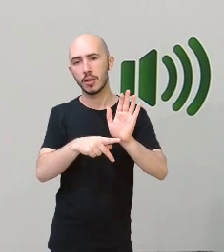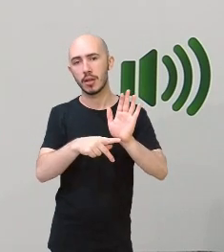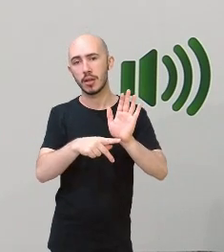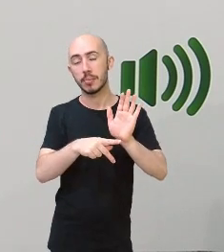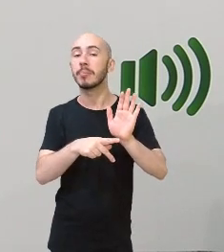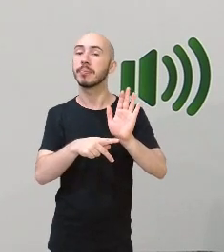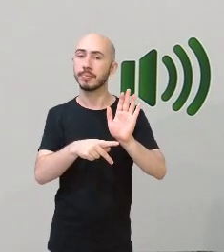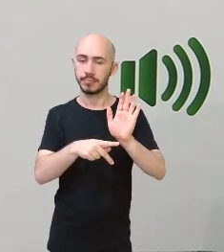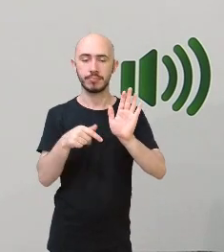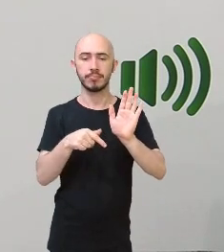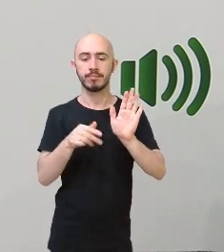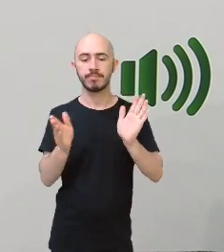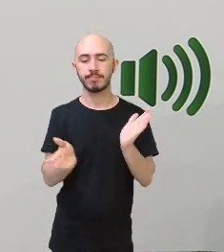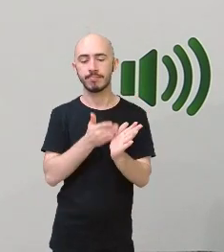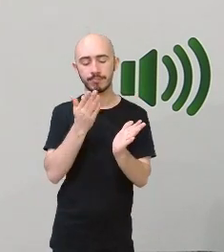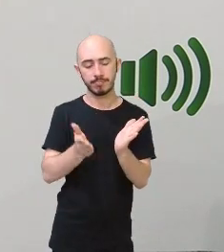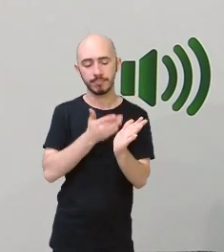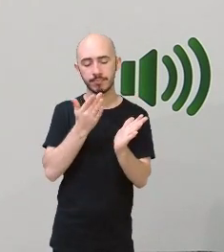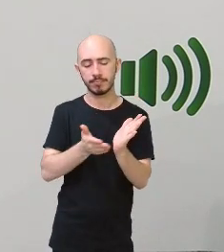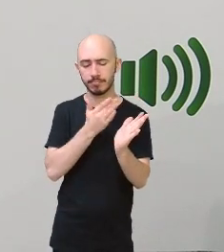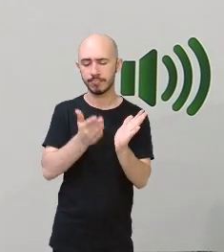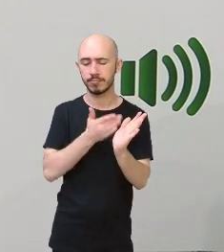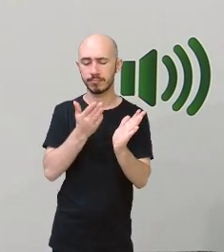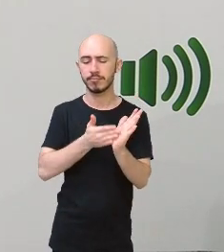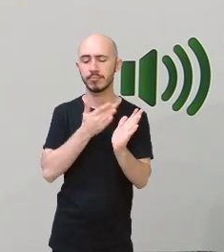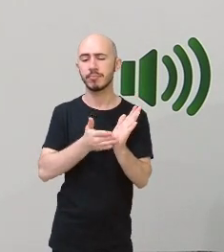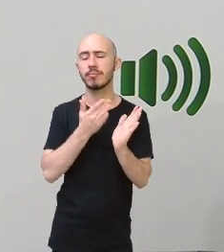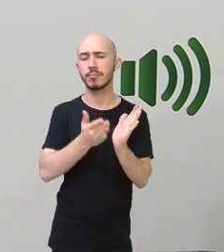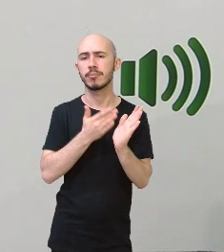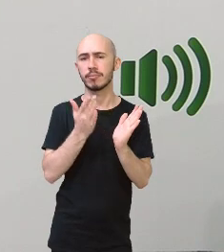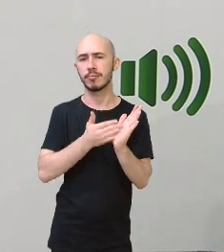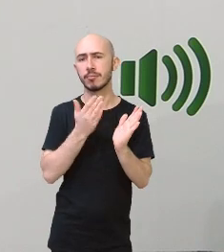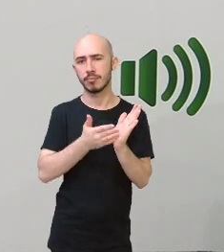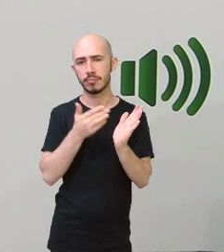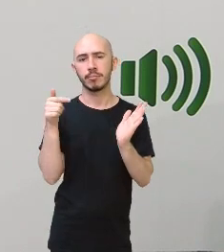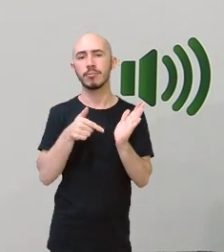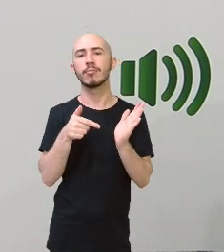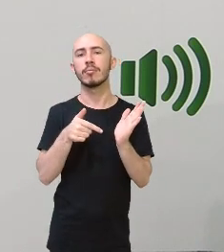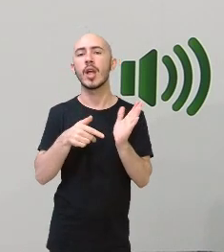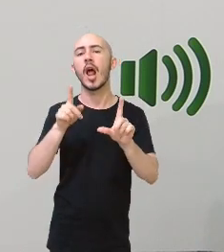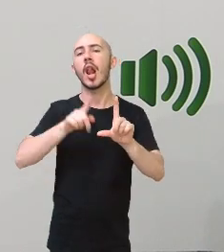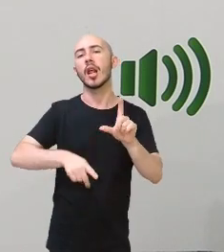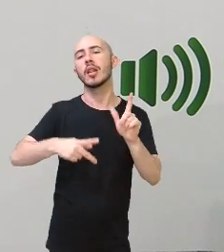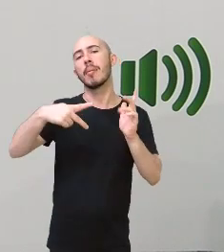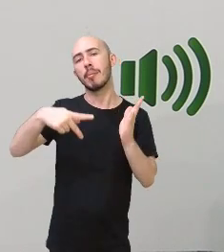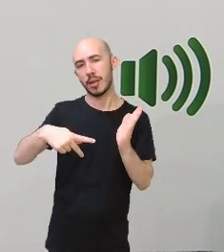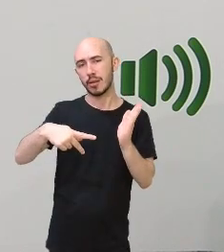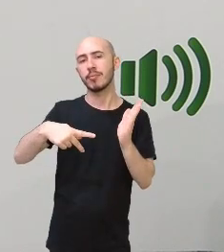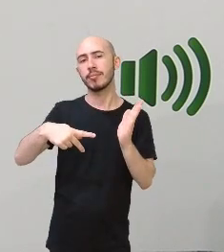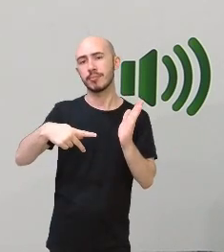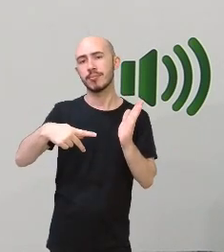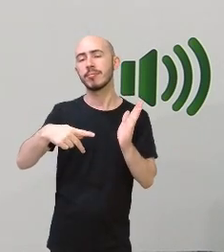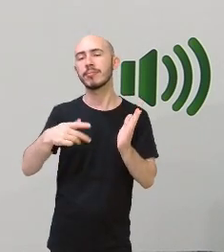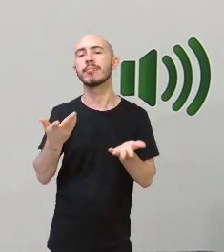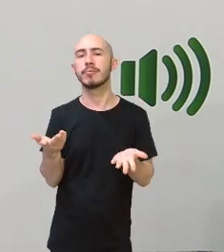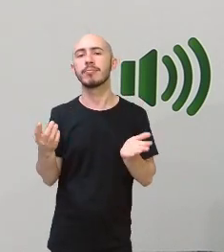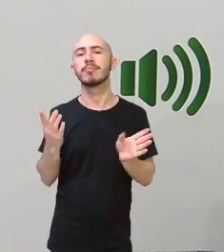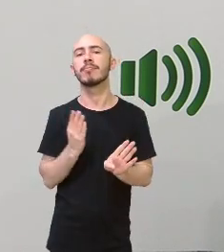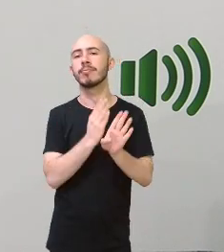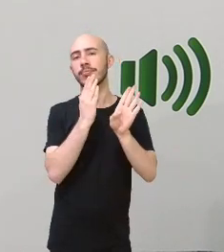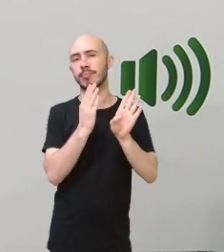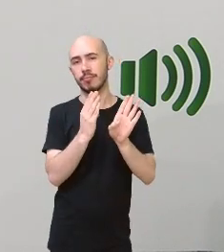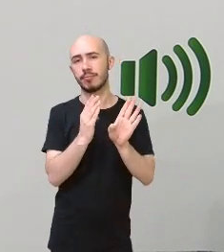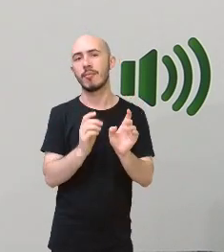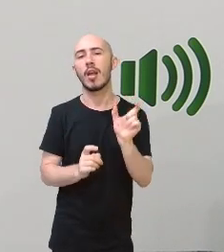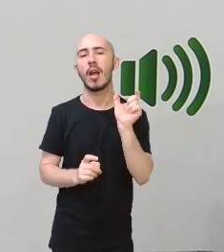P. Aí você, depois de passar por todas essas letras do dicionário, depois do O vem a letra P. E aí sim,